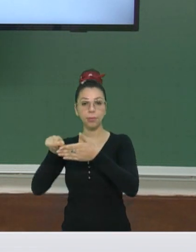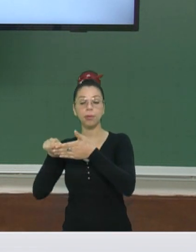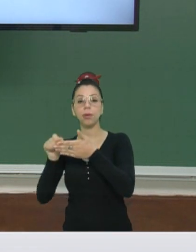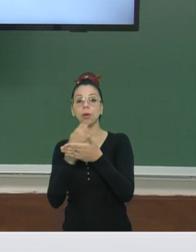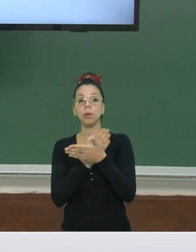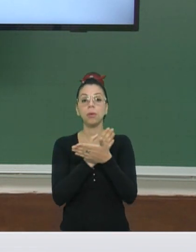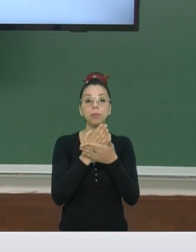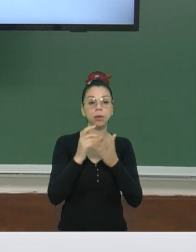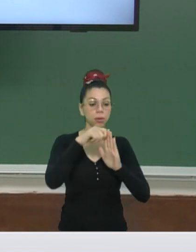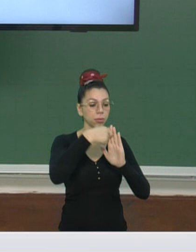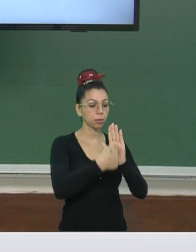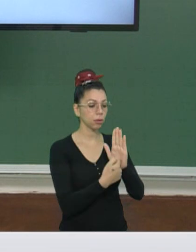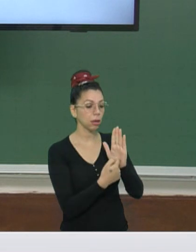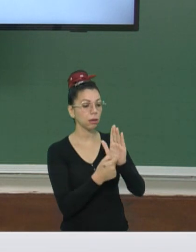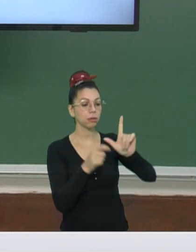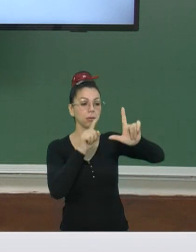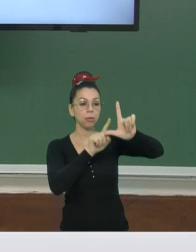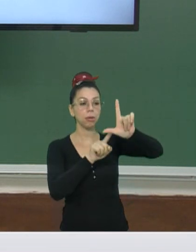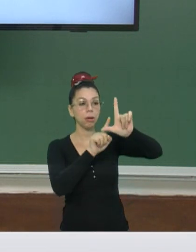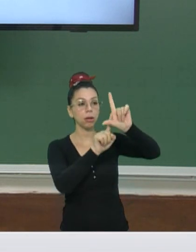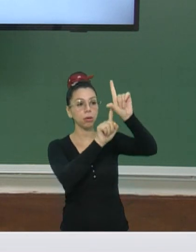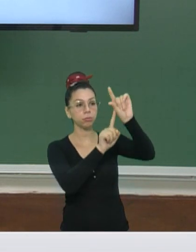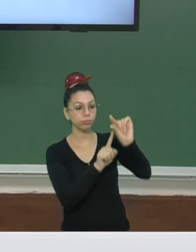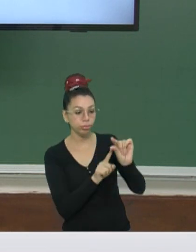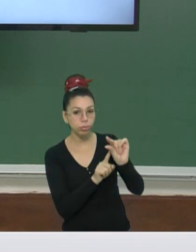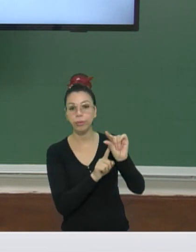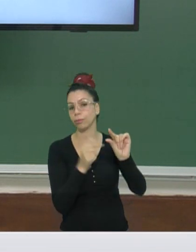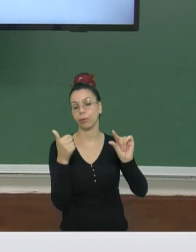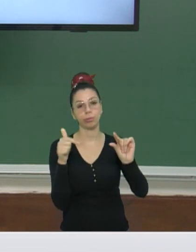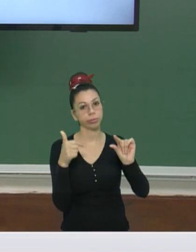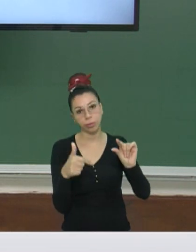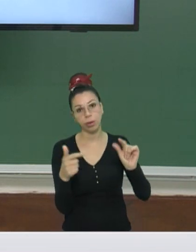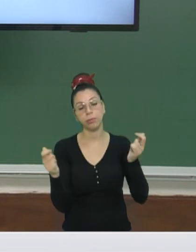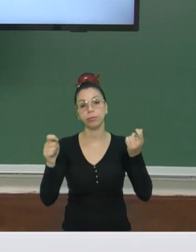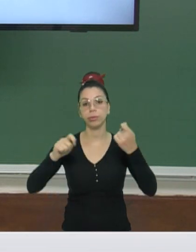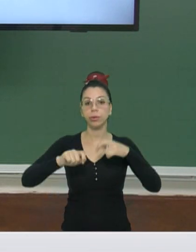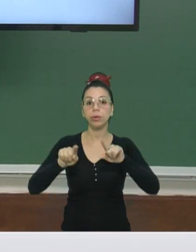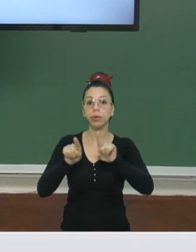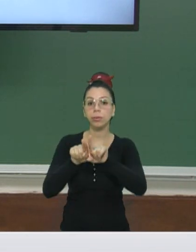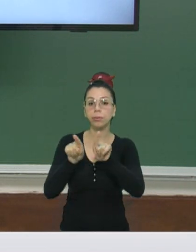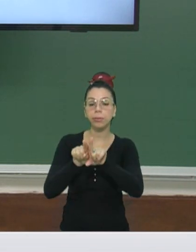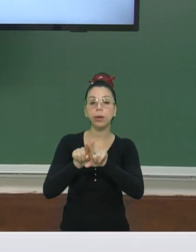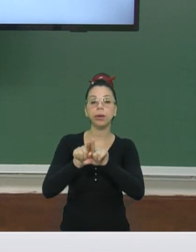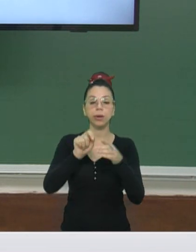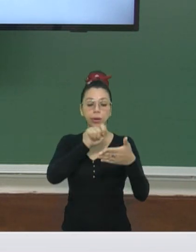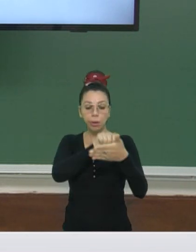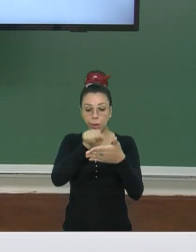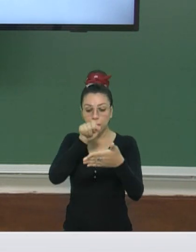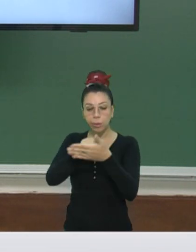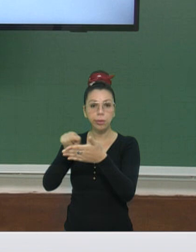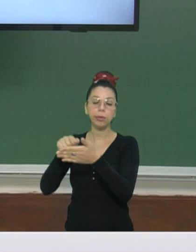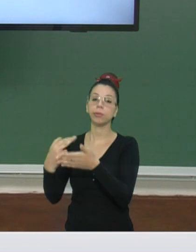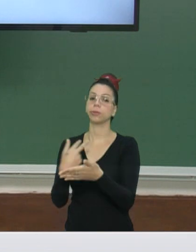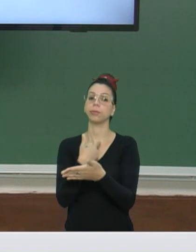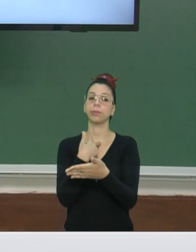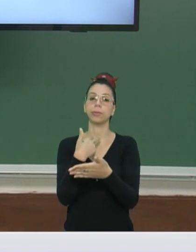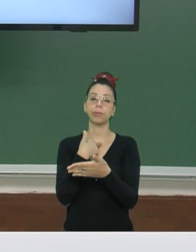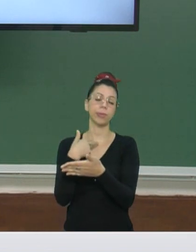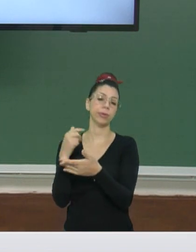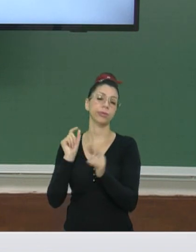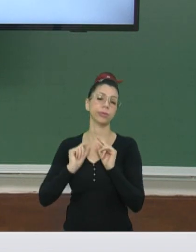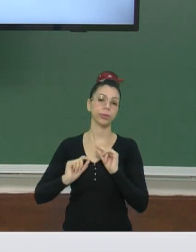minúscula. Nós não temos tempo para deixar e pontuar direitinho o nosso texto. Nós não podemos mais